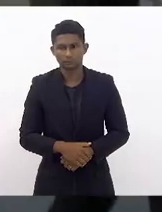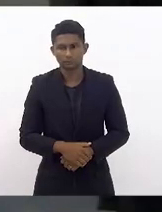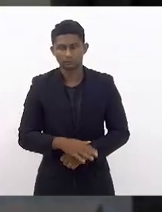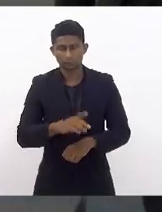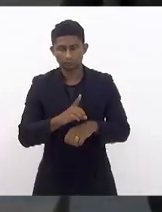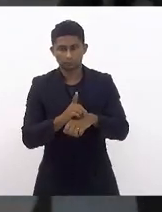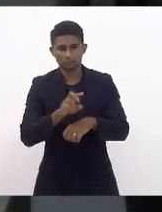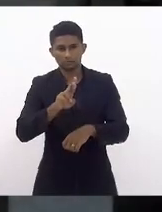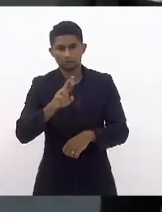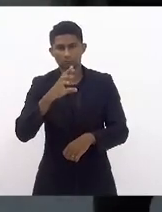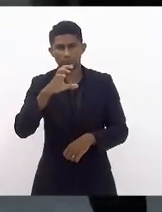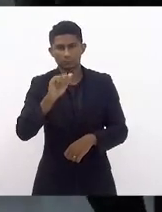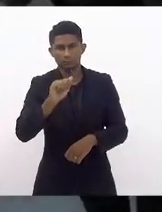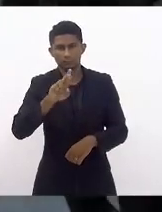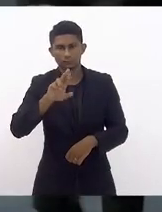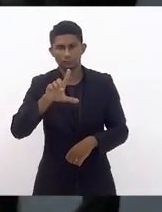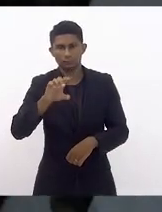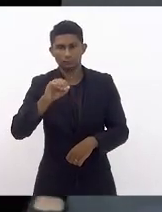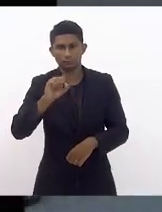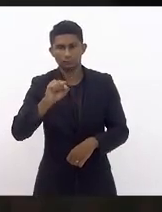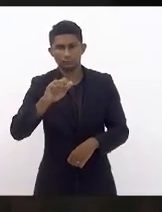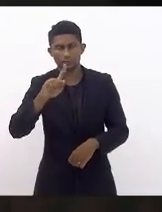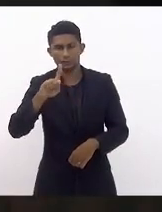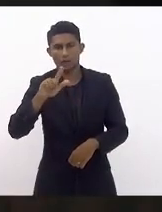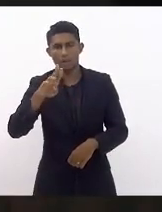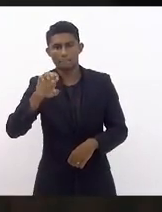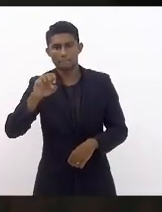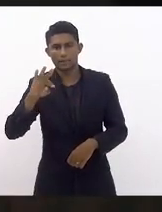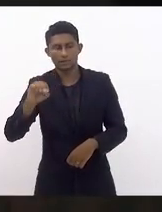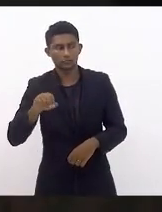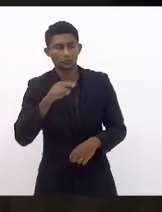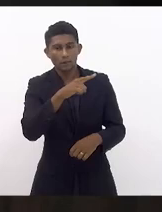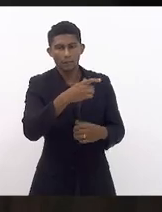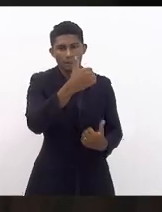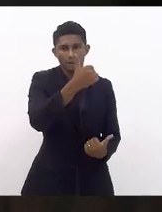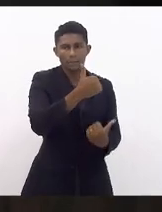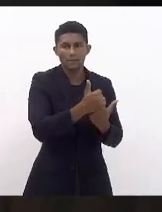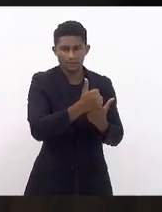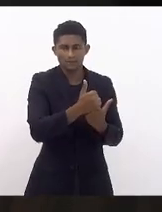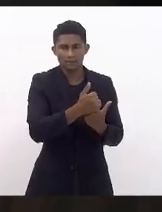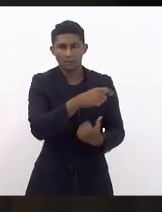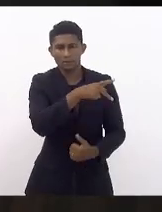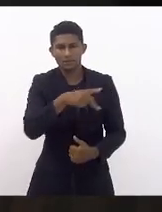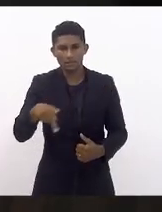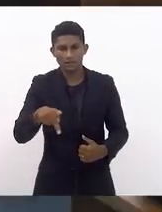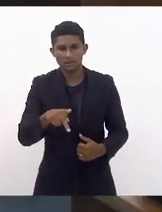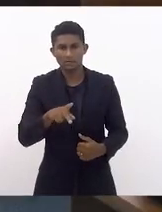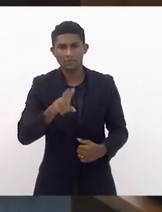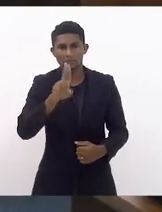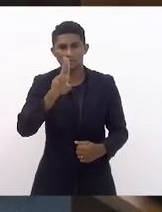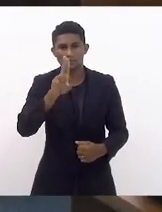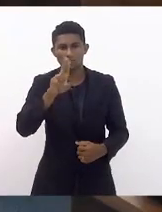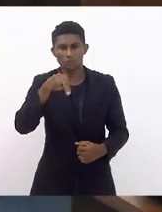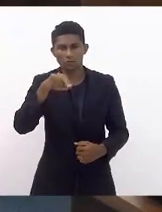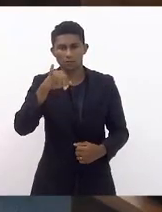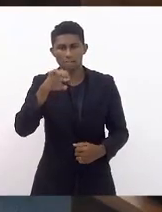Dr. Carlos Alberto Viana, vice-presidente da Associação Médica da Unimed Nova Iguaçu.